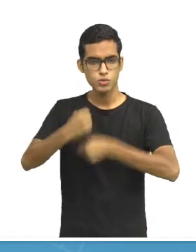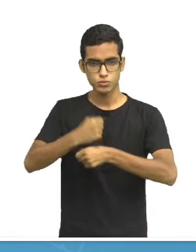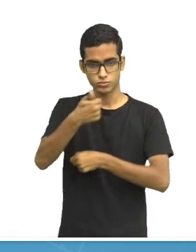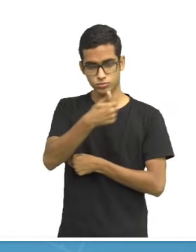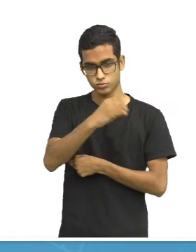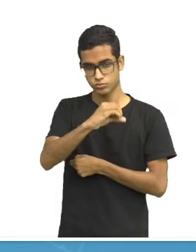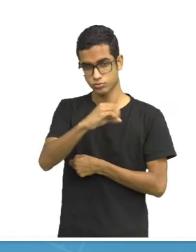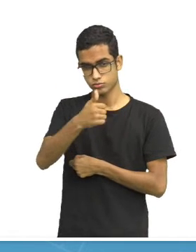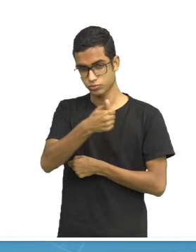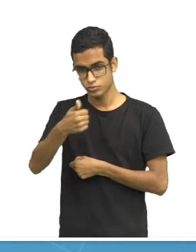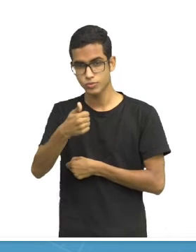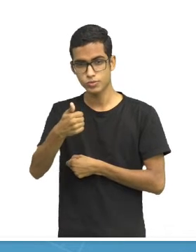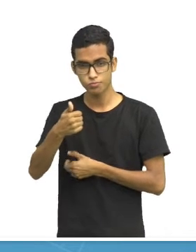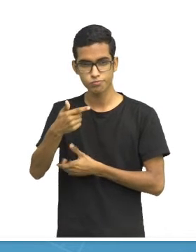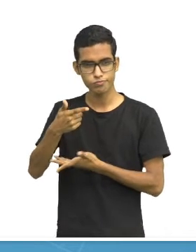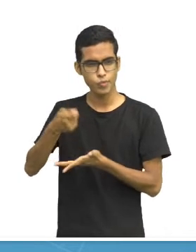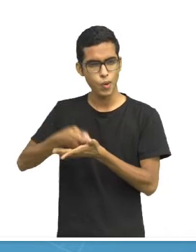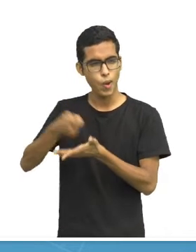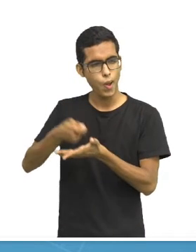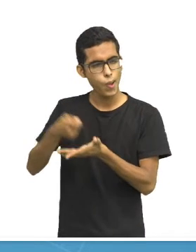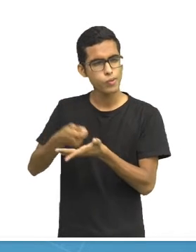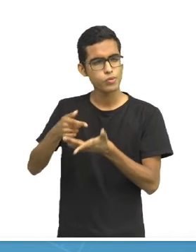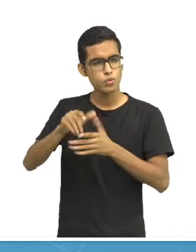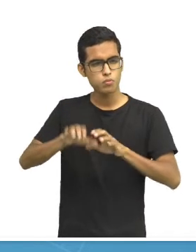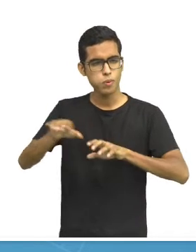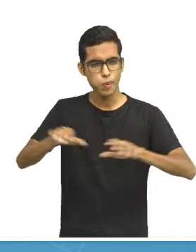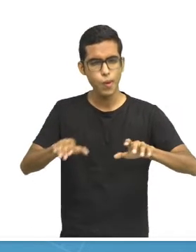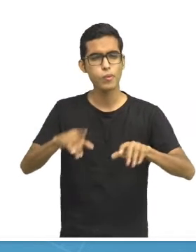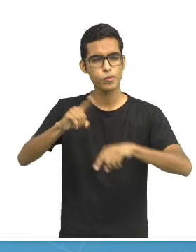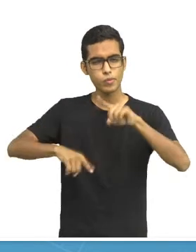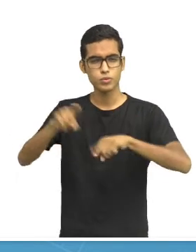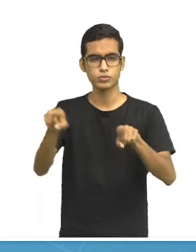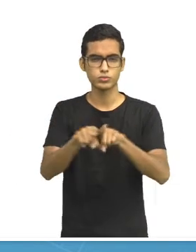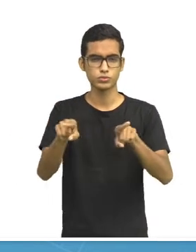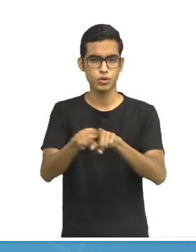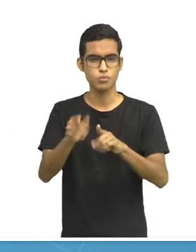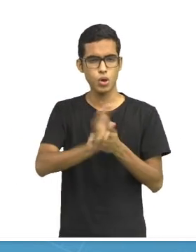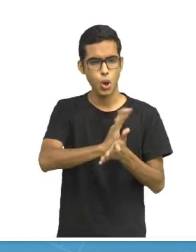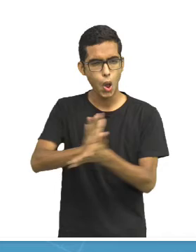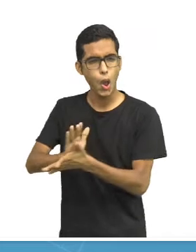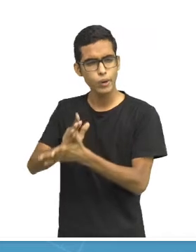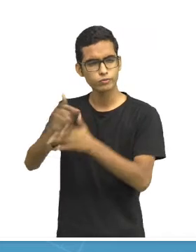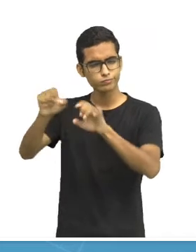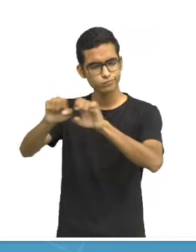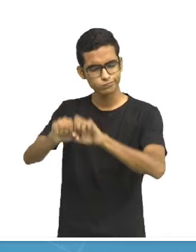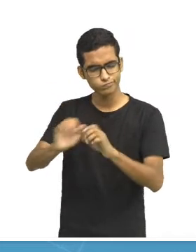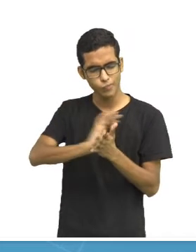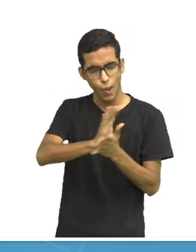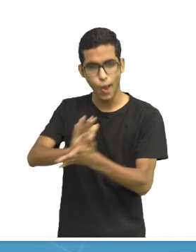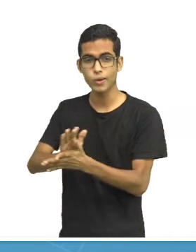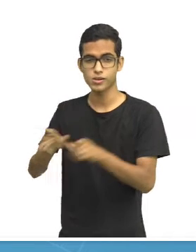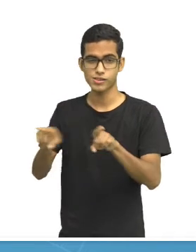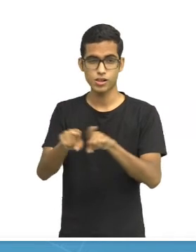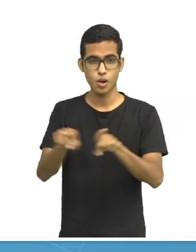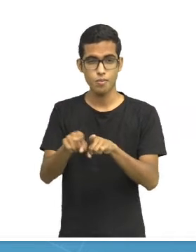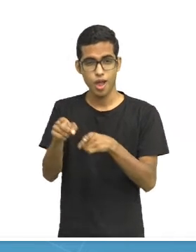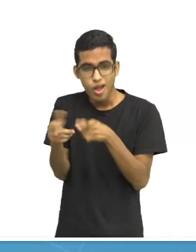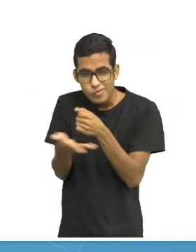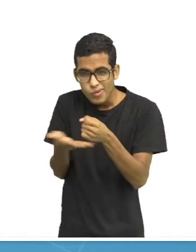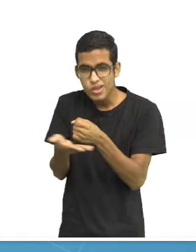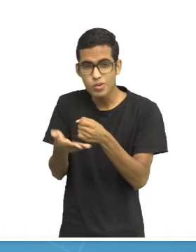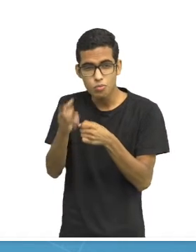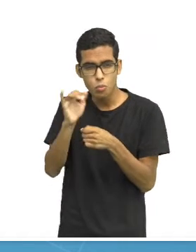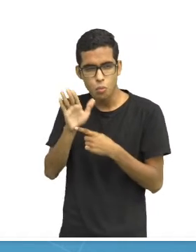excessiva fragmentação dos objetos, à destruição da sua estrutura, basicamente essa tendência procurou tornar as